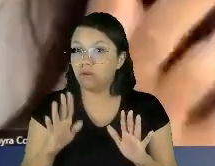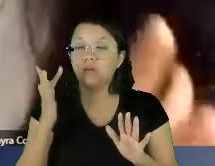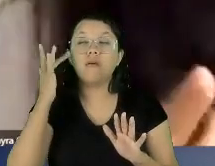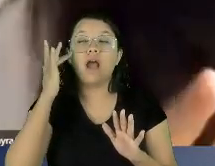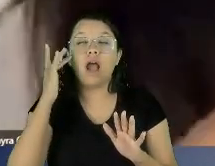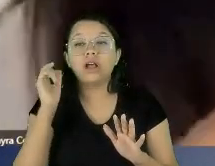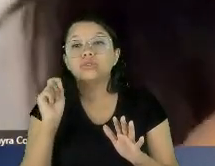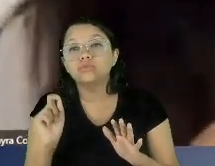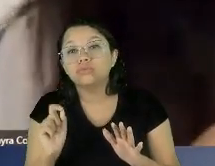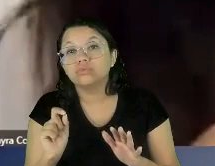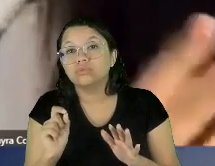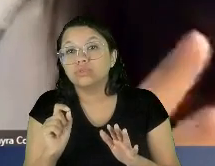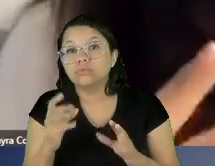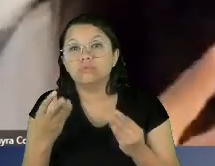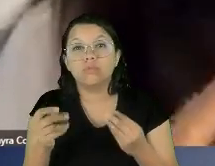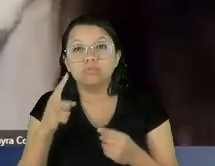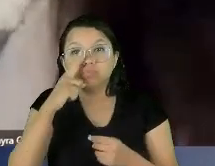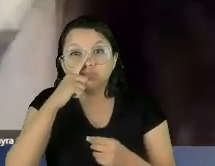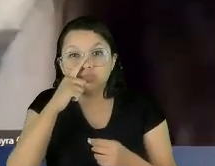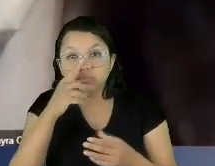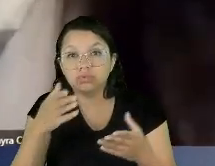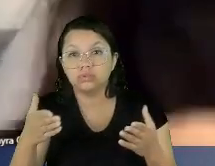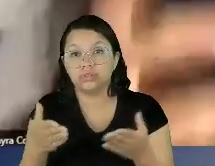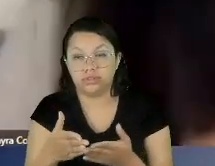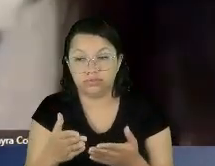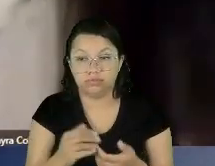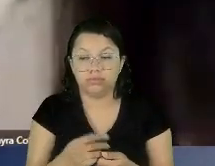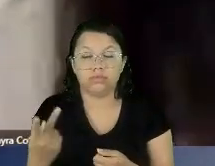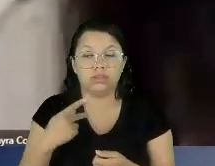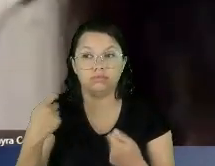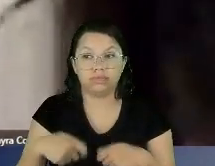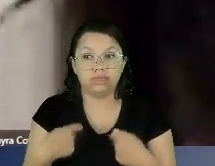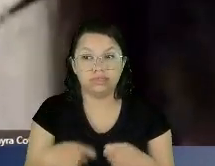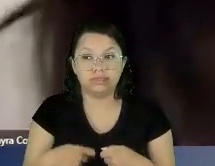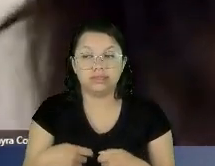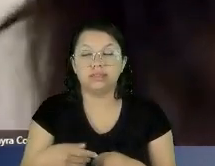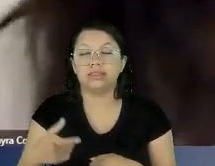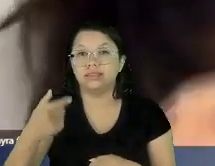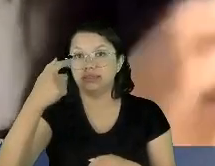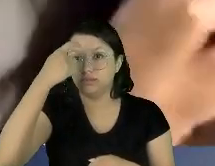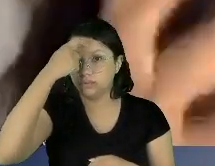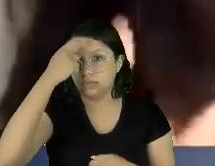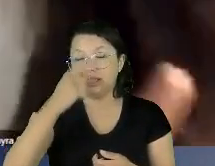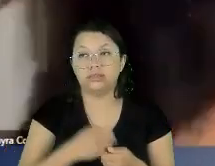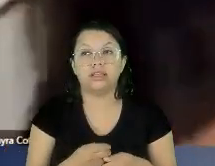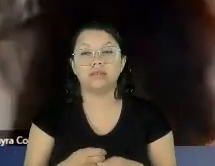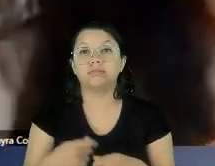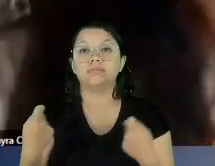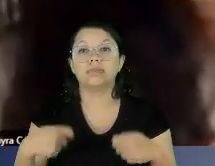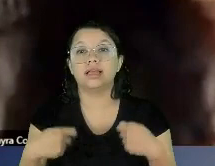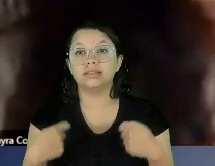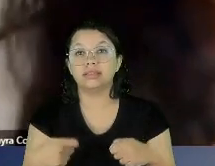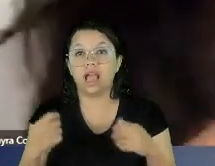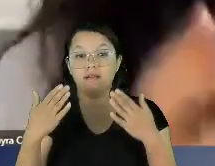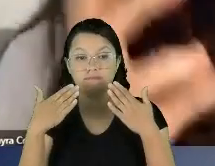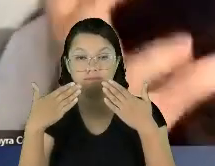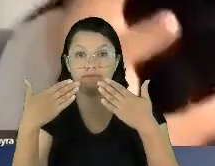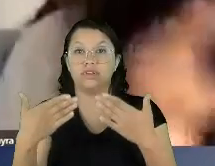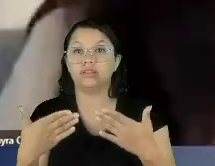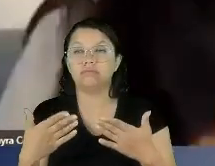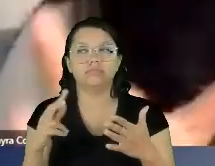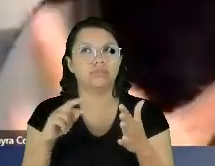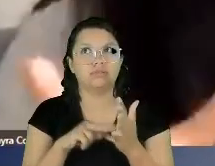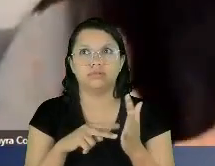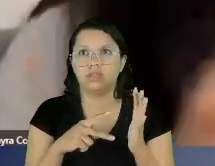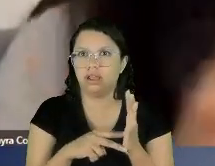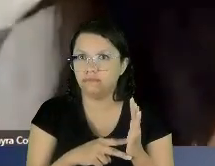não é válido. Eu só acho que há muitos riscos aqui que a gente precisa estar muito ciente deles e a gente